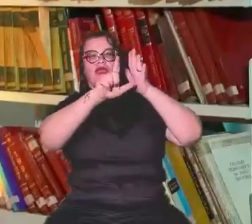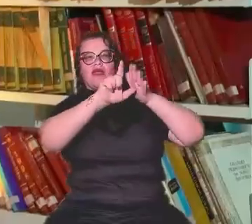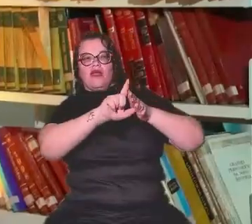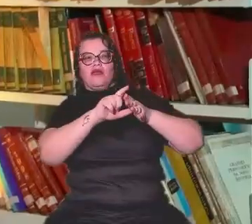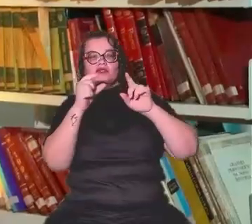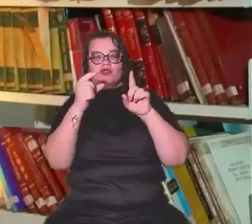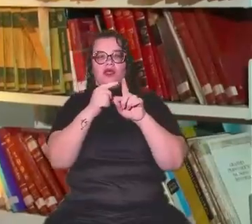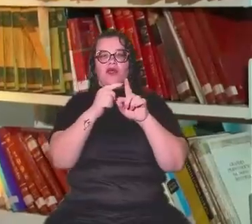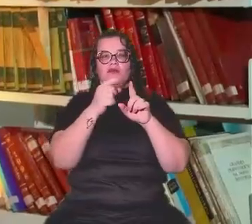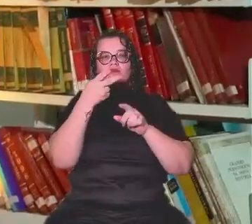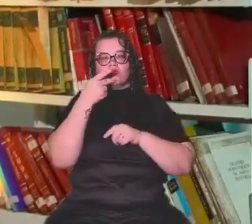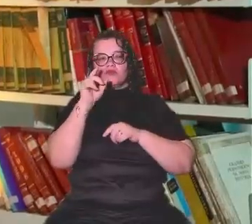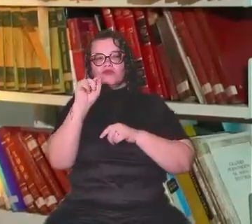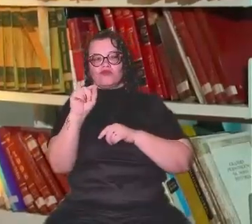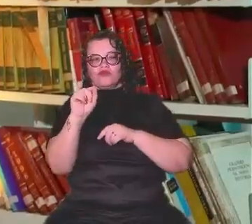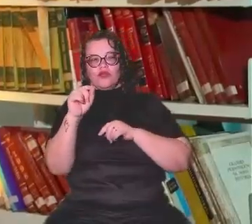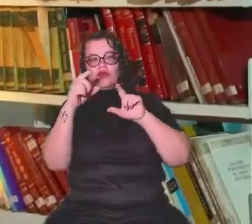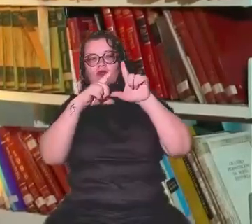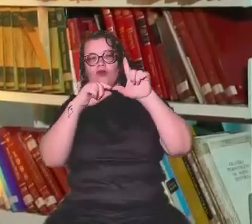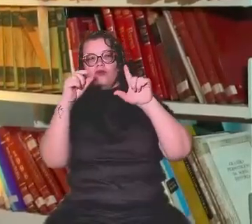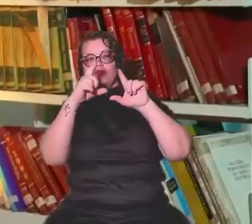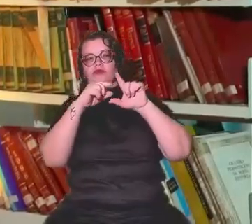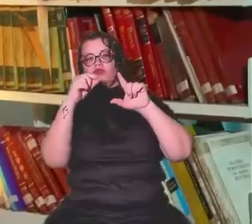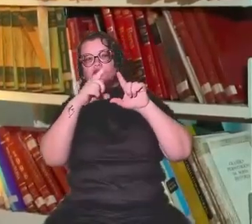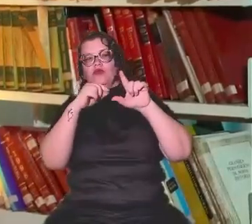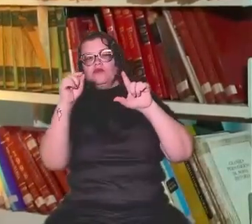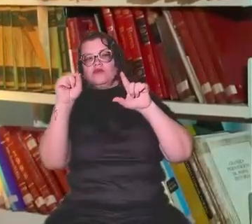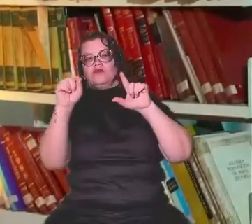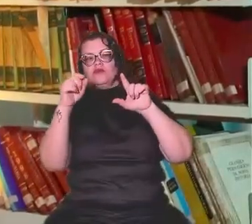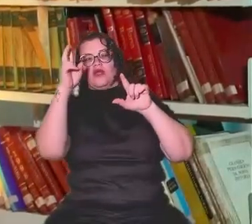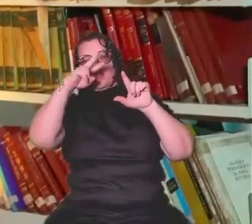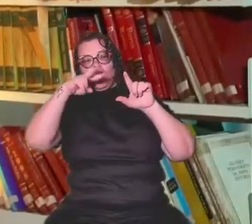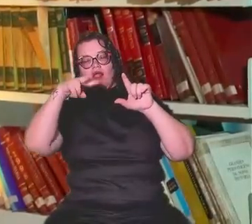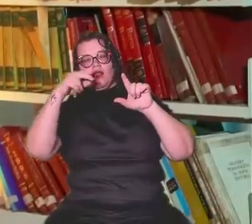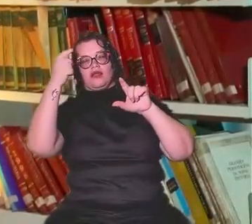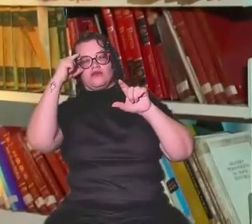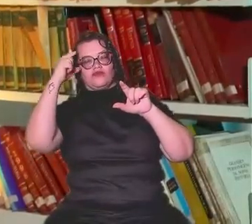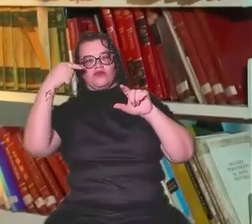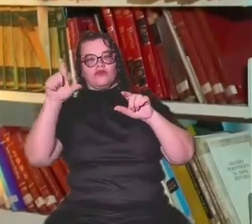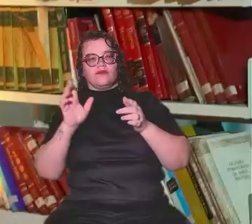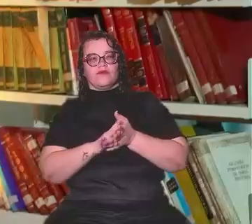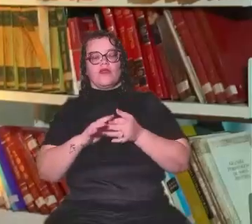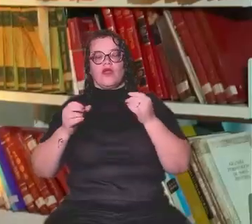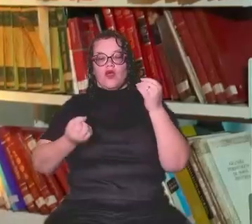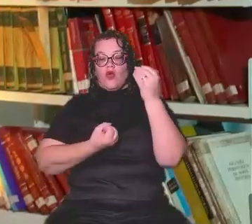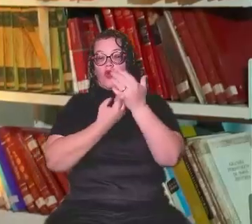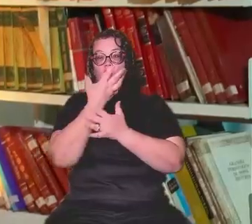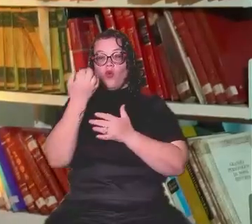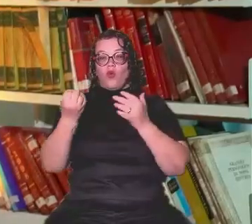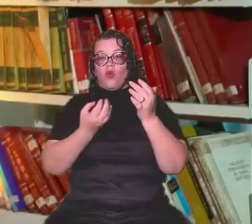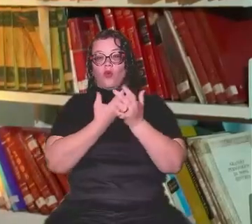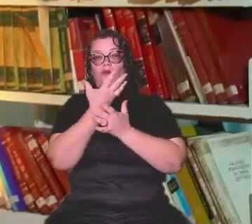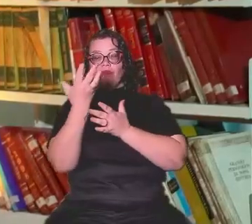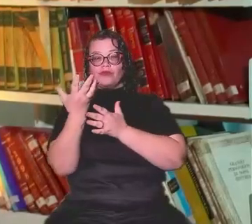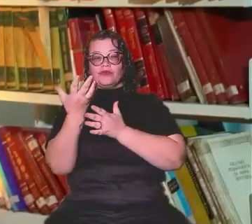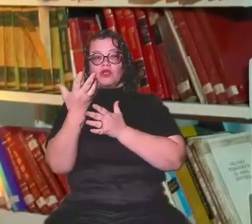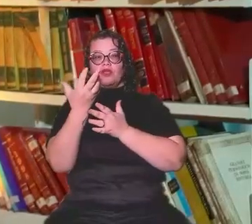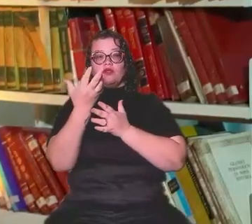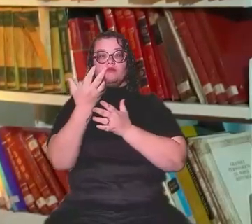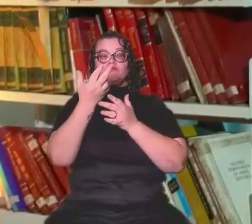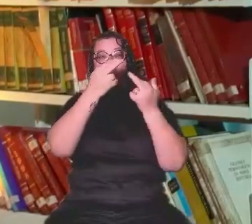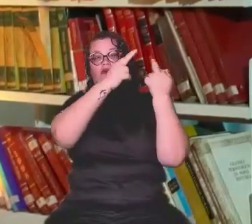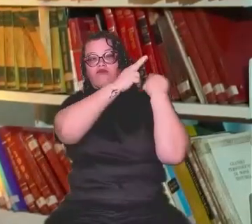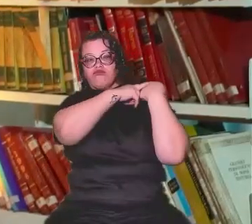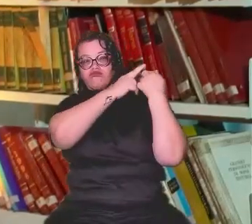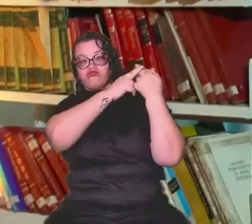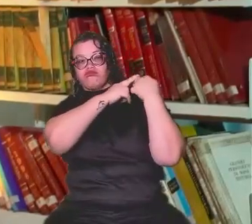esse pedacinho aqui. Bom, eu acho que eu vou conseguir ler sem óculos. O poeta declina de toda